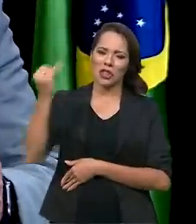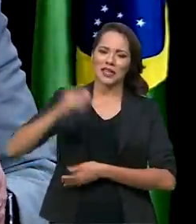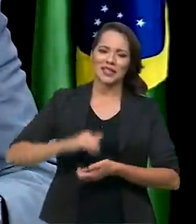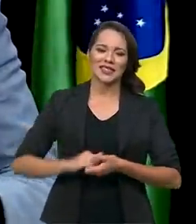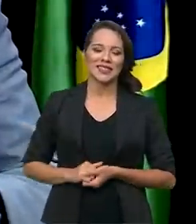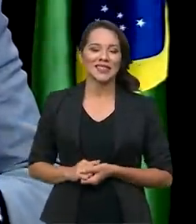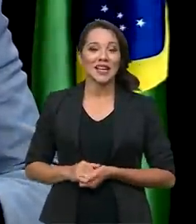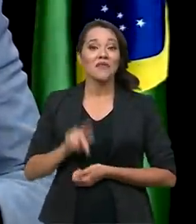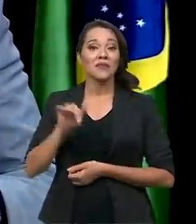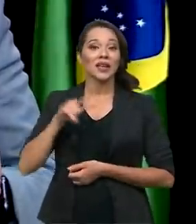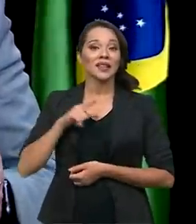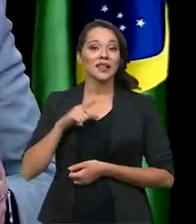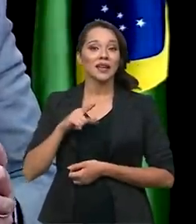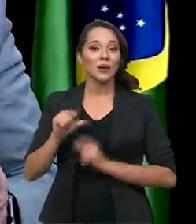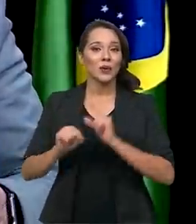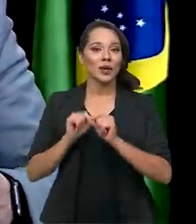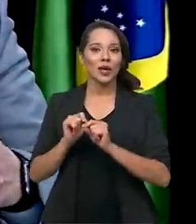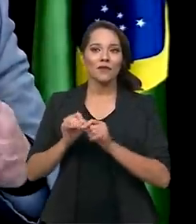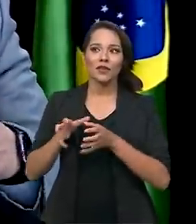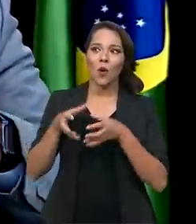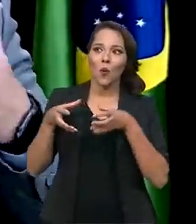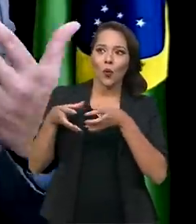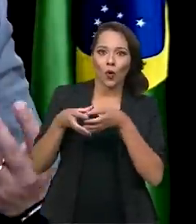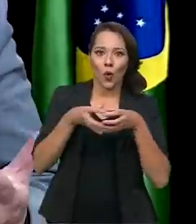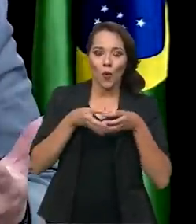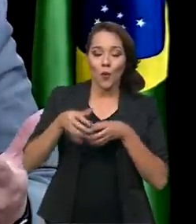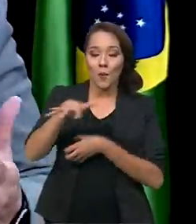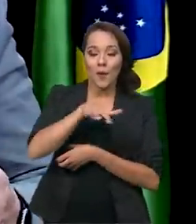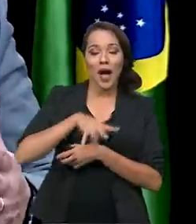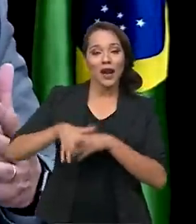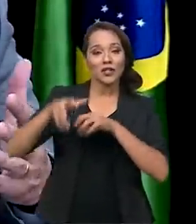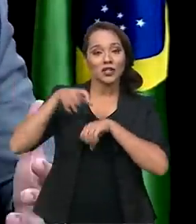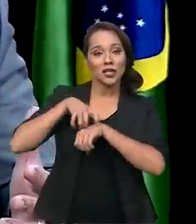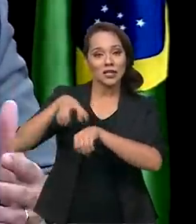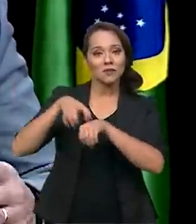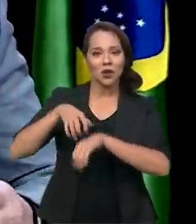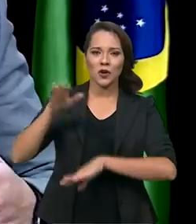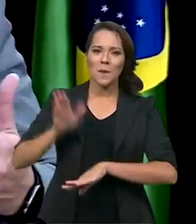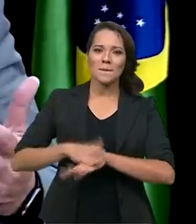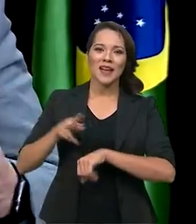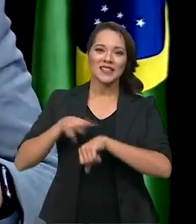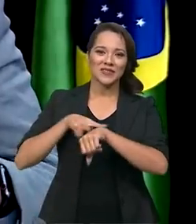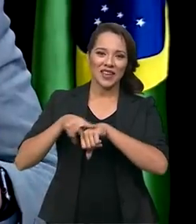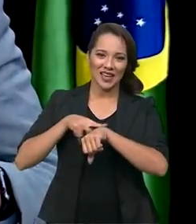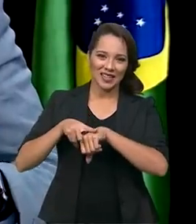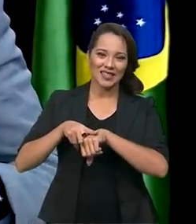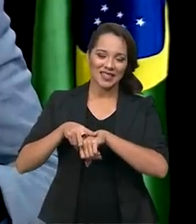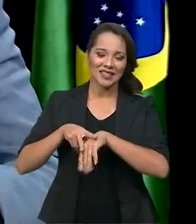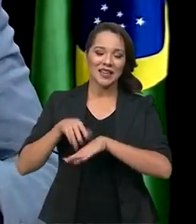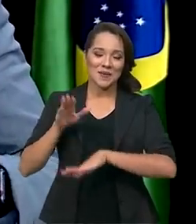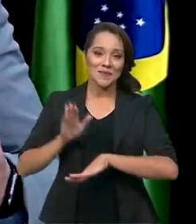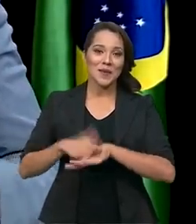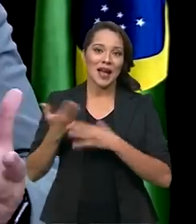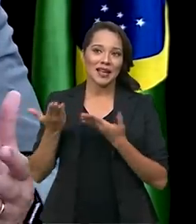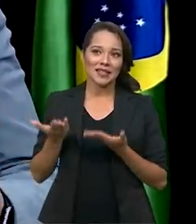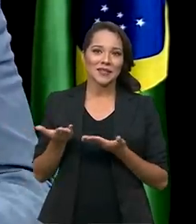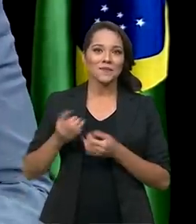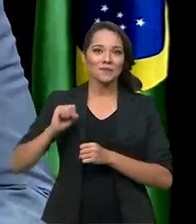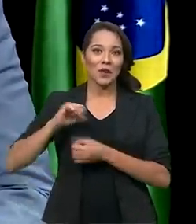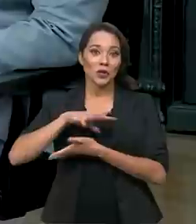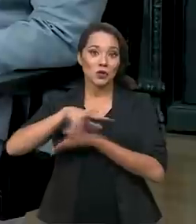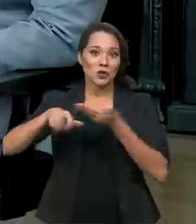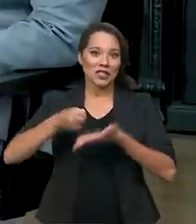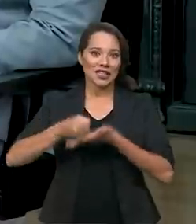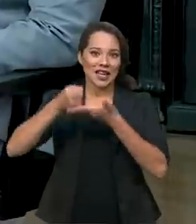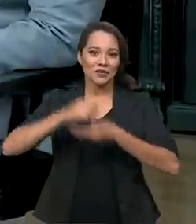gente vai ter uma frota e um setor de transporte muito mais verde, muito mais